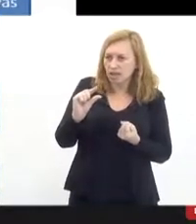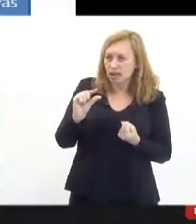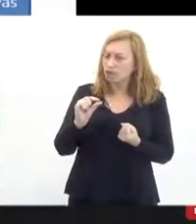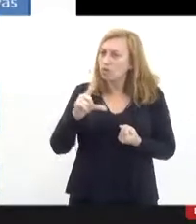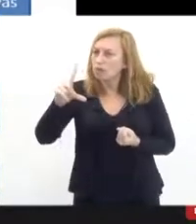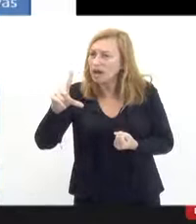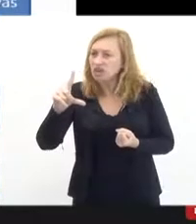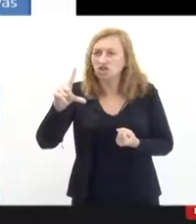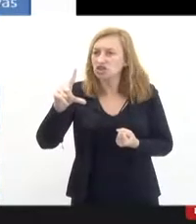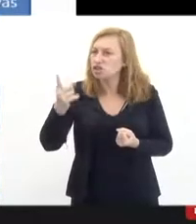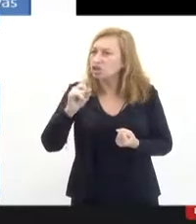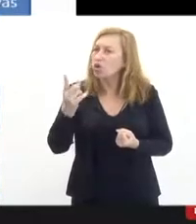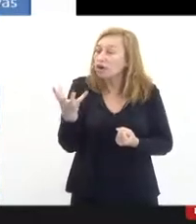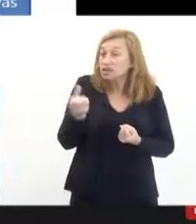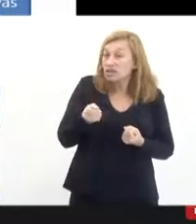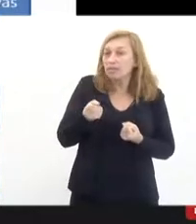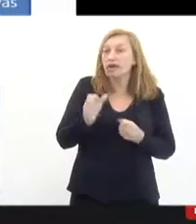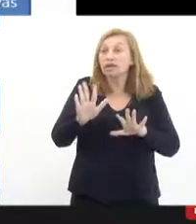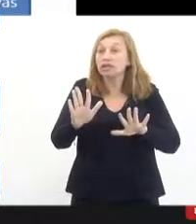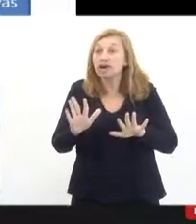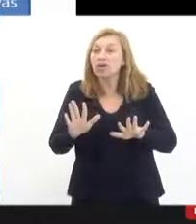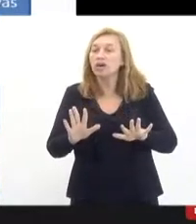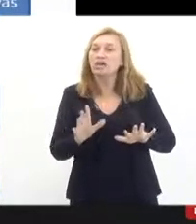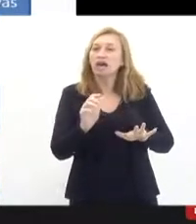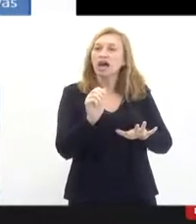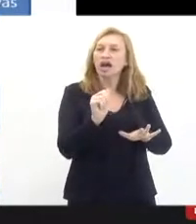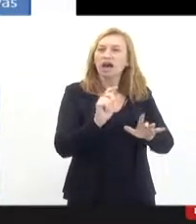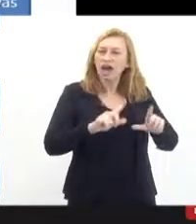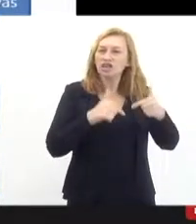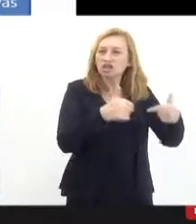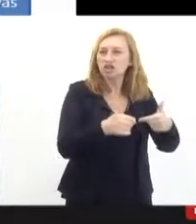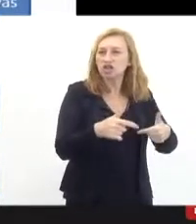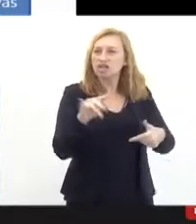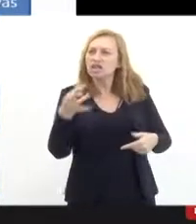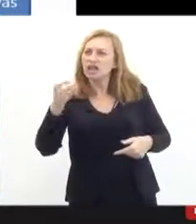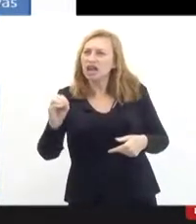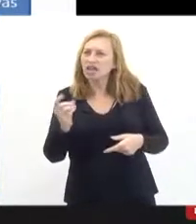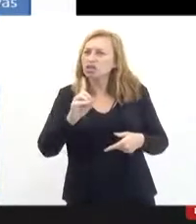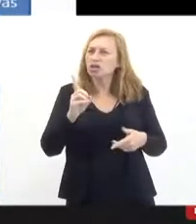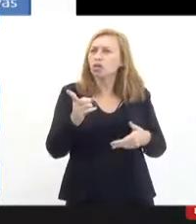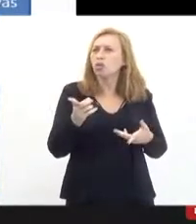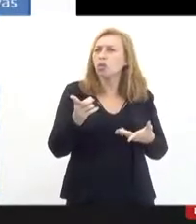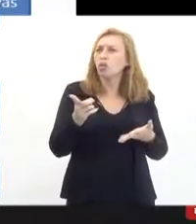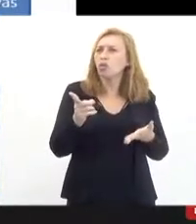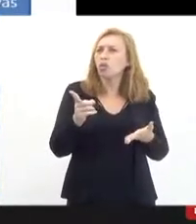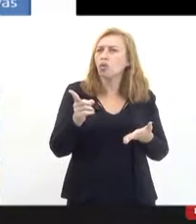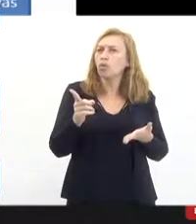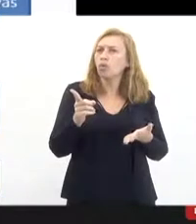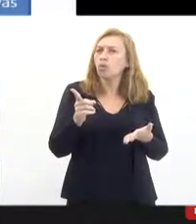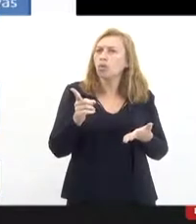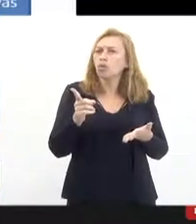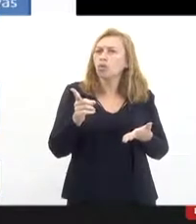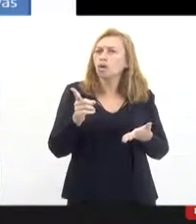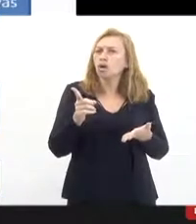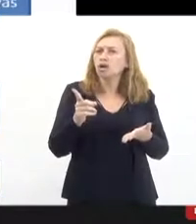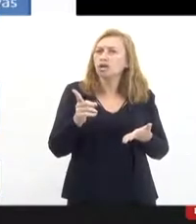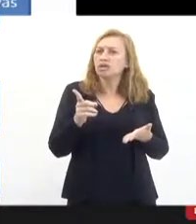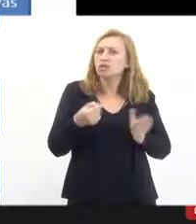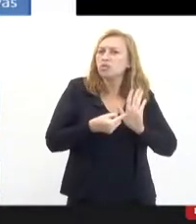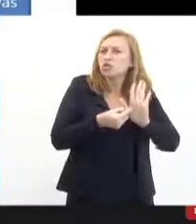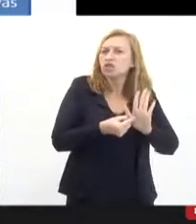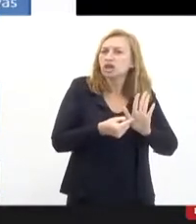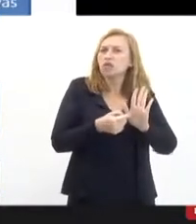receber, né? Então, esse ativo, esse crédito, ele não deve ser considerado como